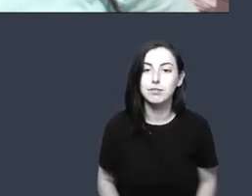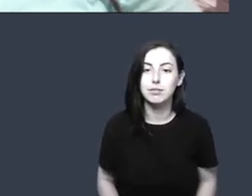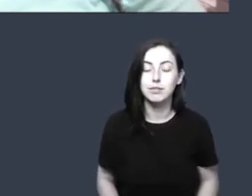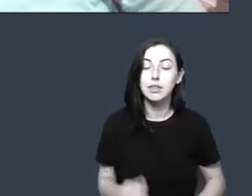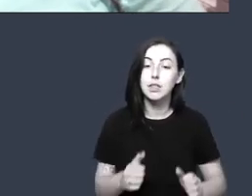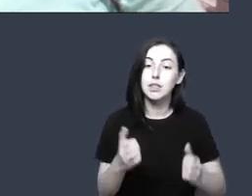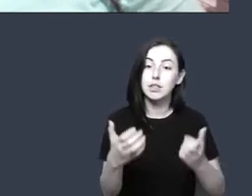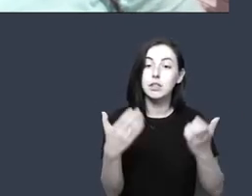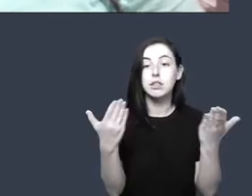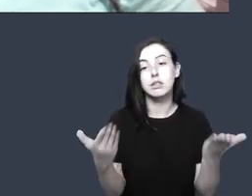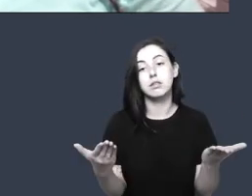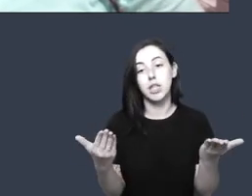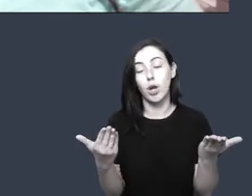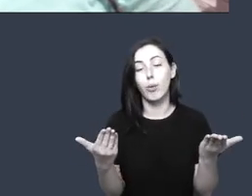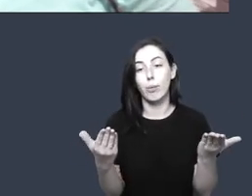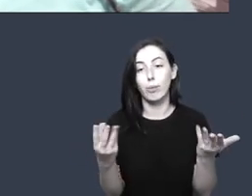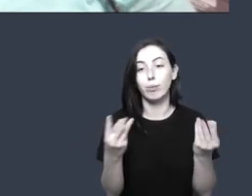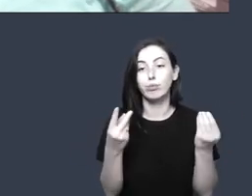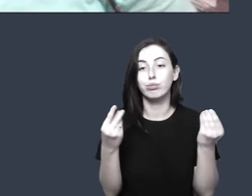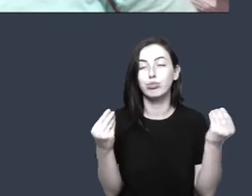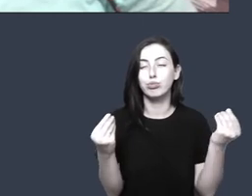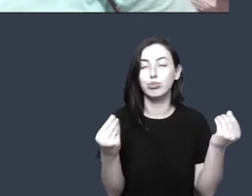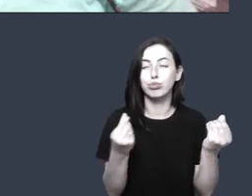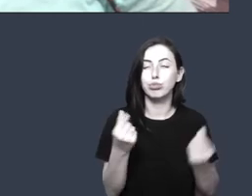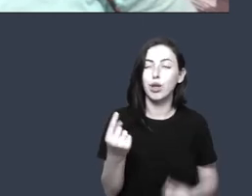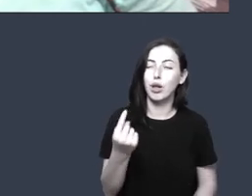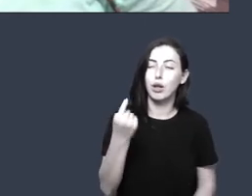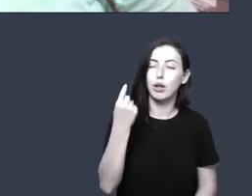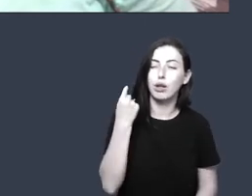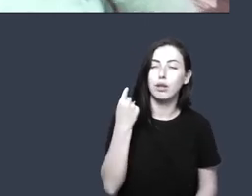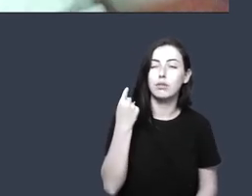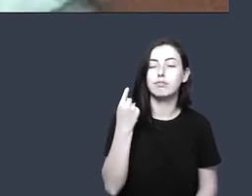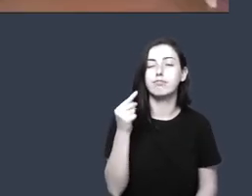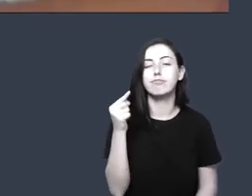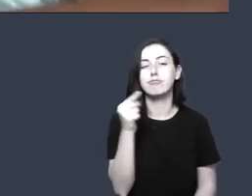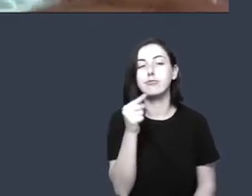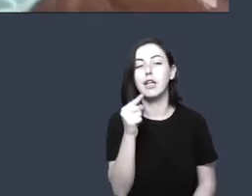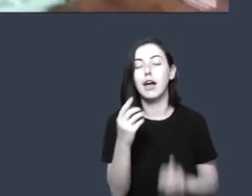Então, lá na IBM, eu sou gerente, hoje em dia